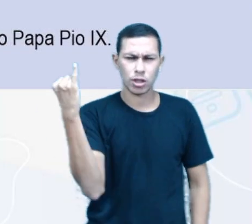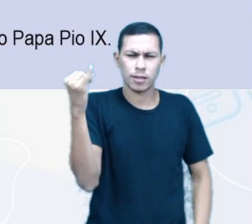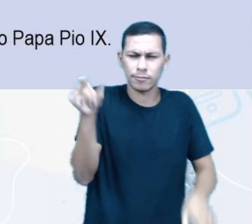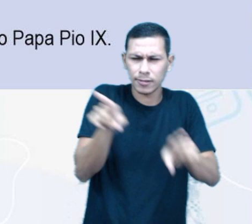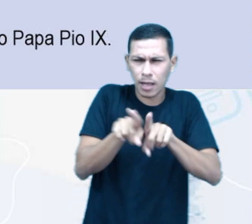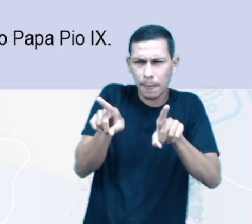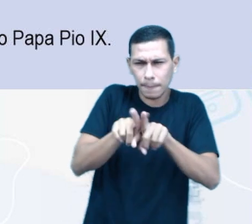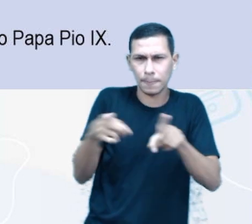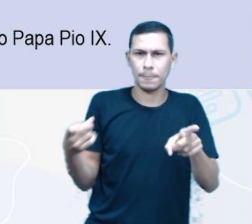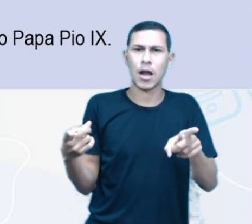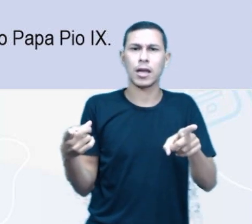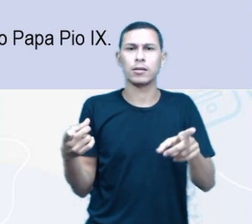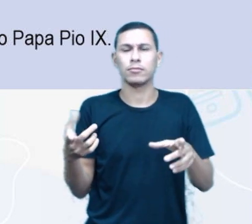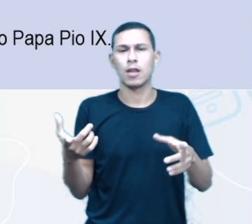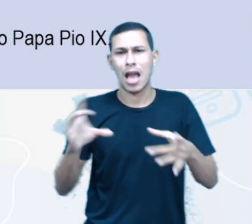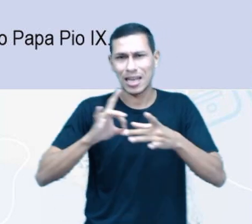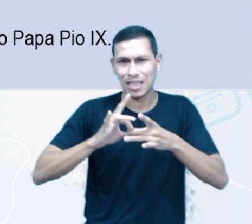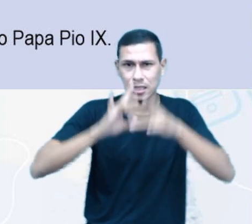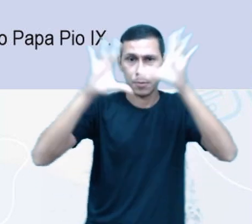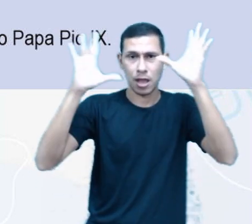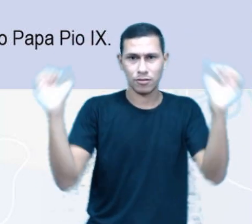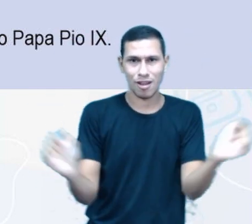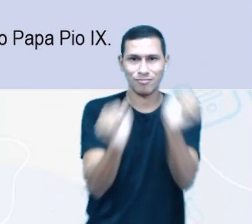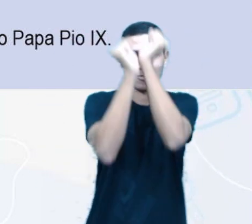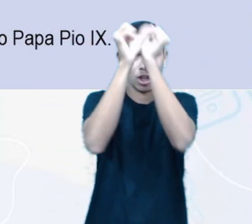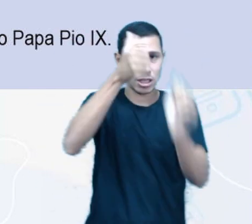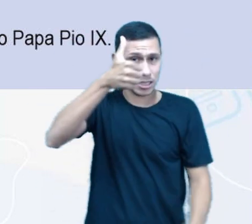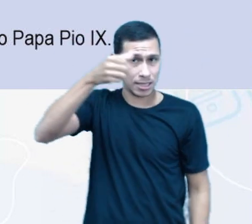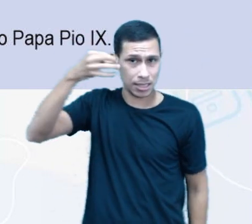a abolição da escravidão em 13 de maio